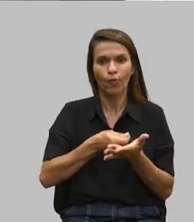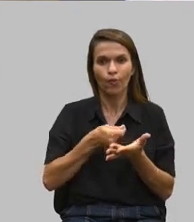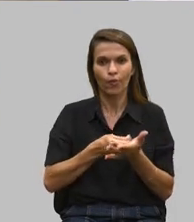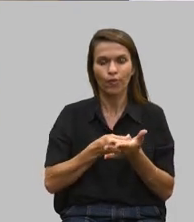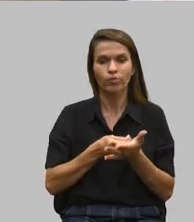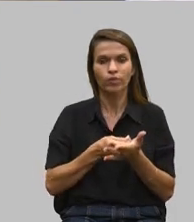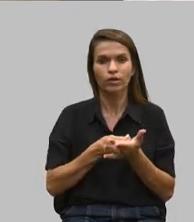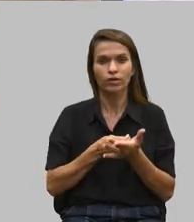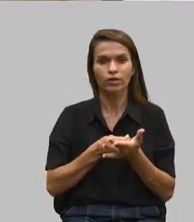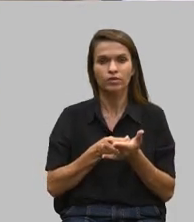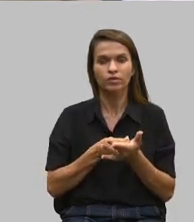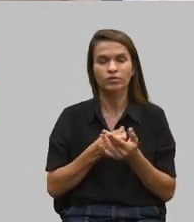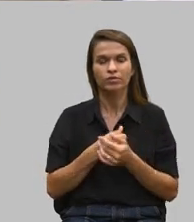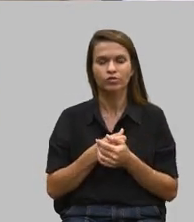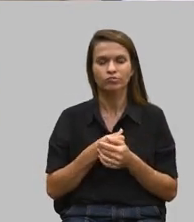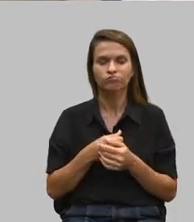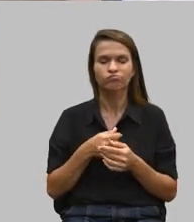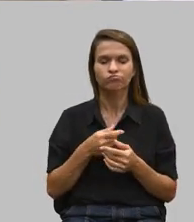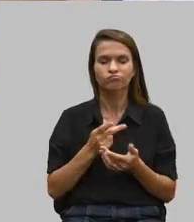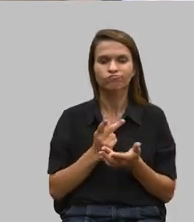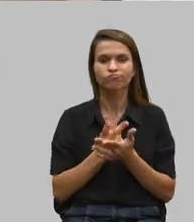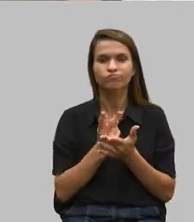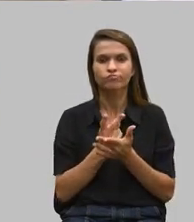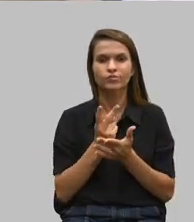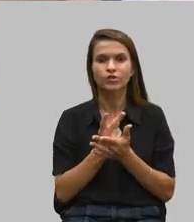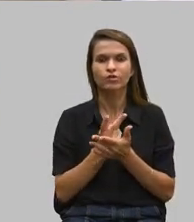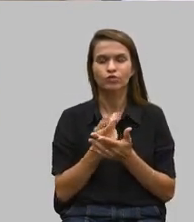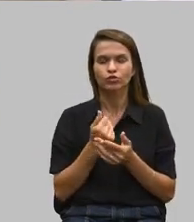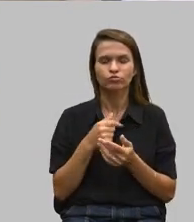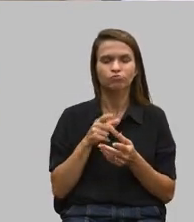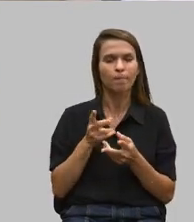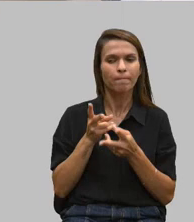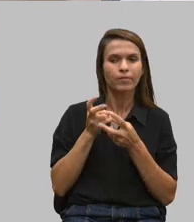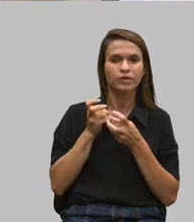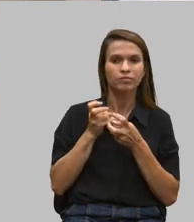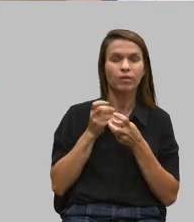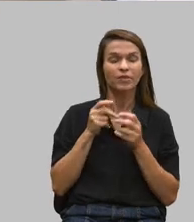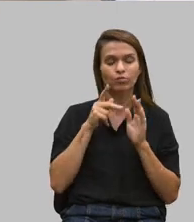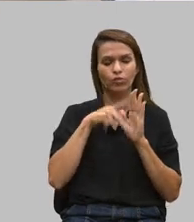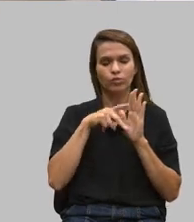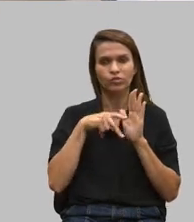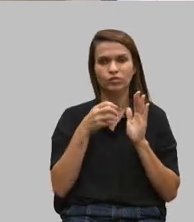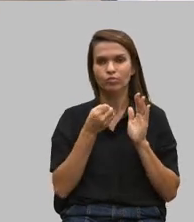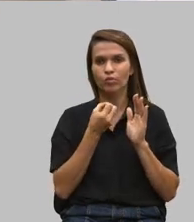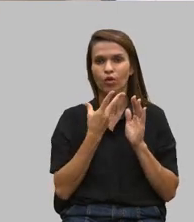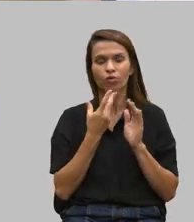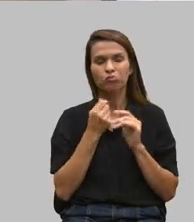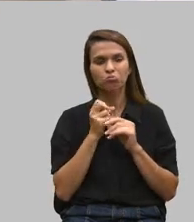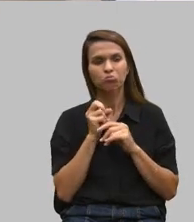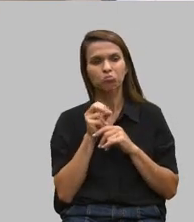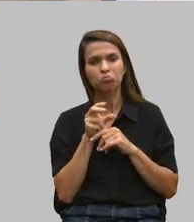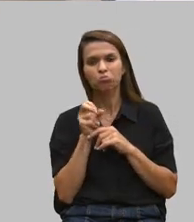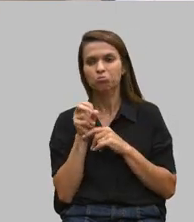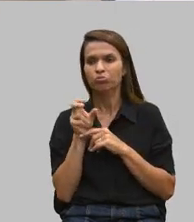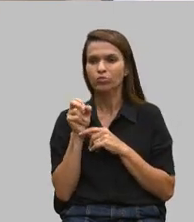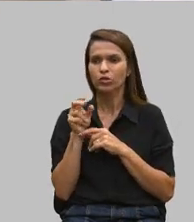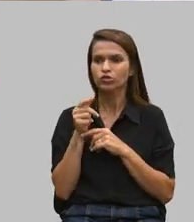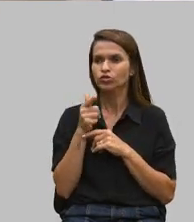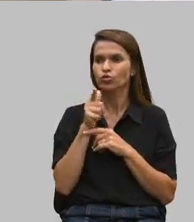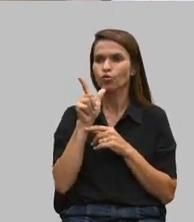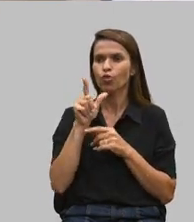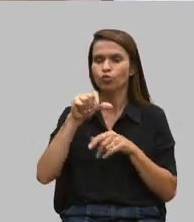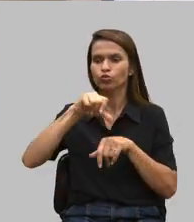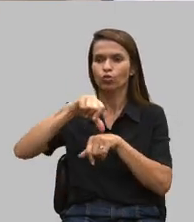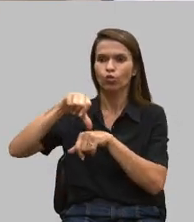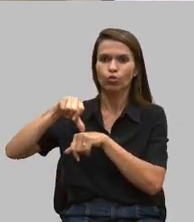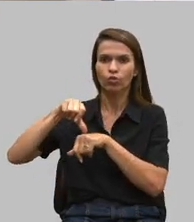você falou que eu tô sempre apanhando né que sempre B mas aqui num programa desse bom eu não vejo ninguém de outras comissões aqui